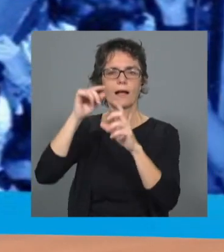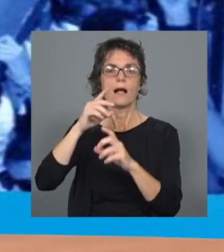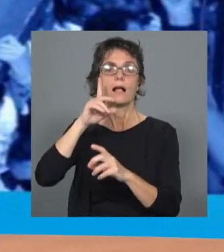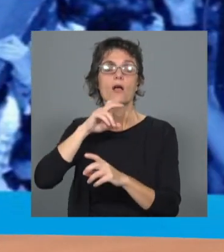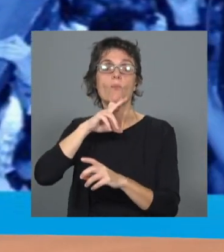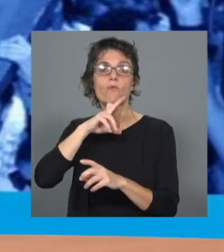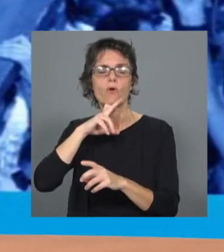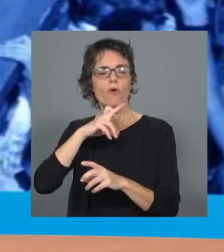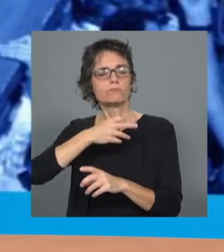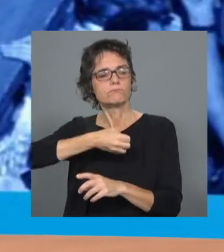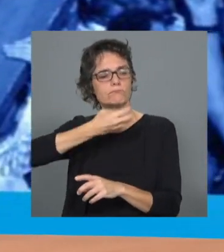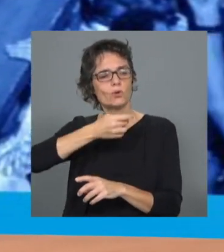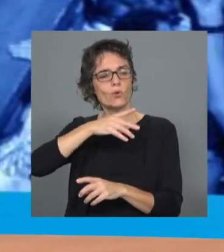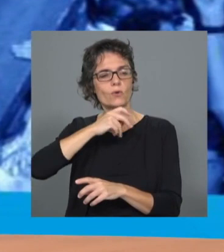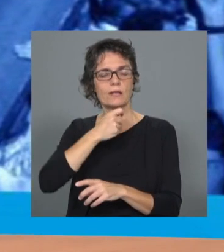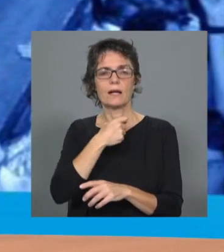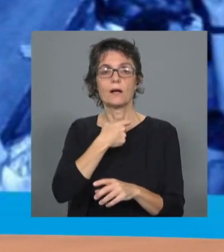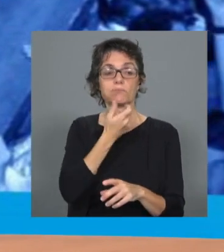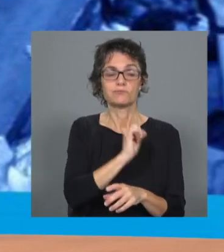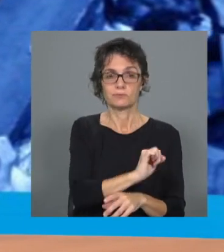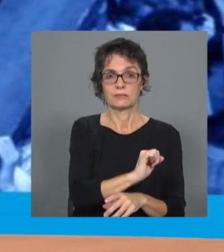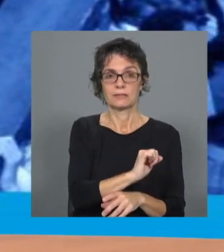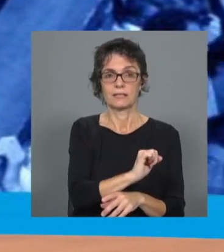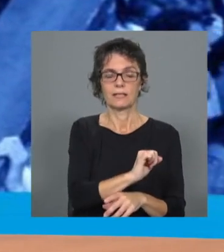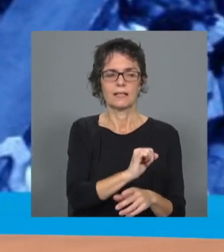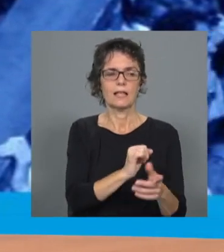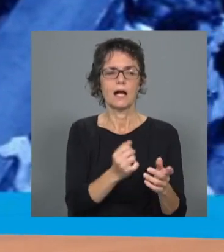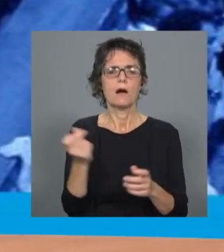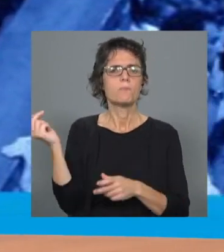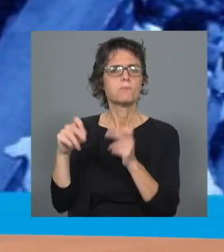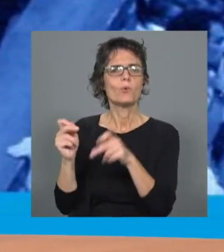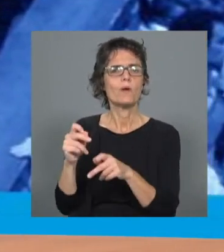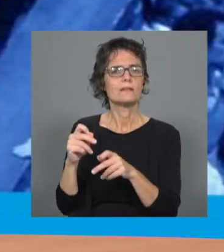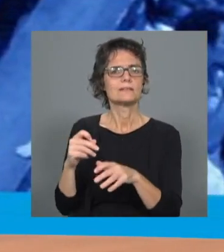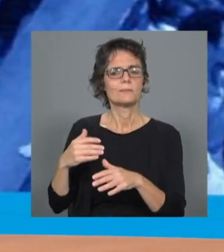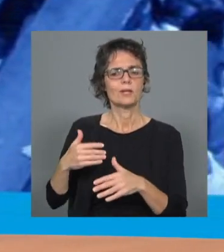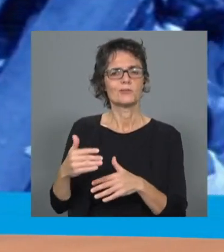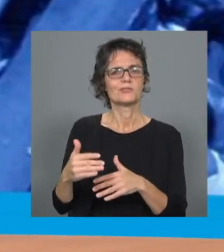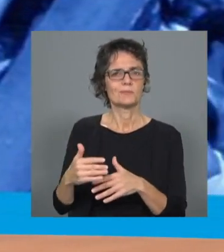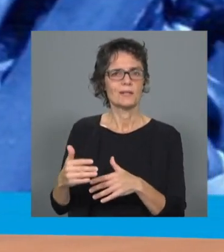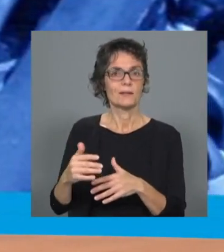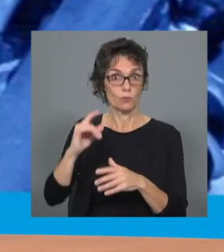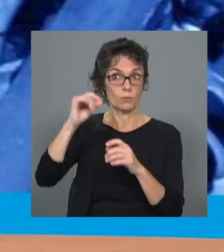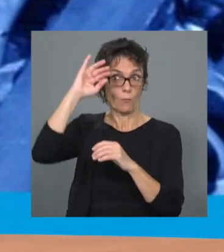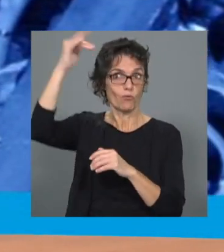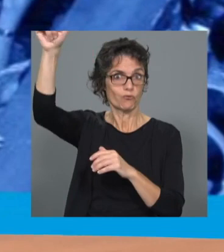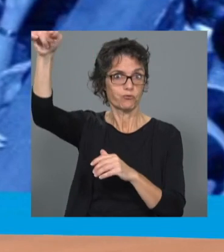tempo que passamos, principalmente tudo o que aconteceu desde o início de